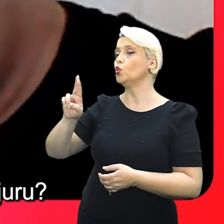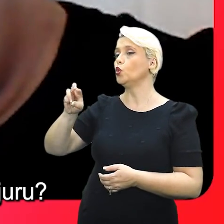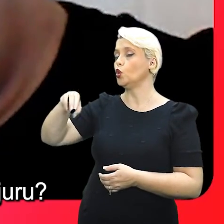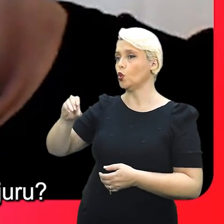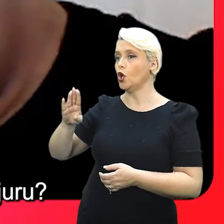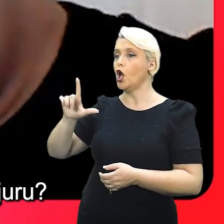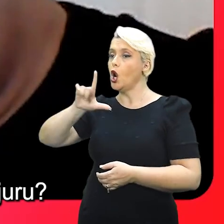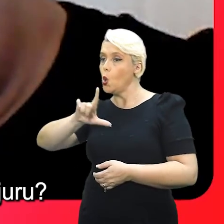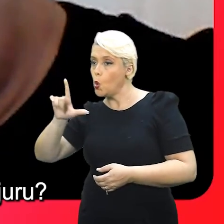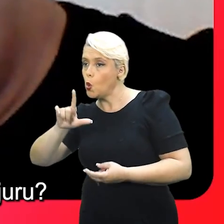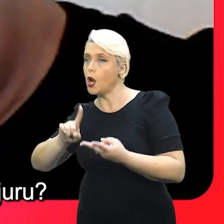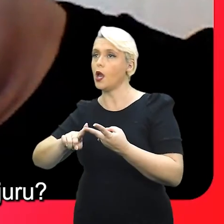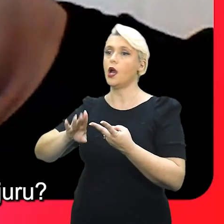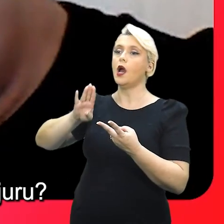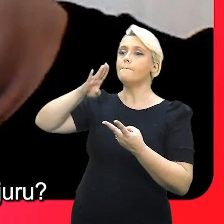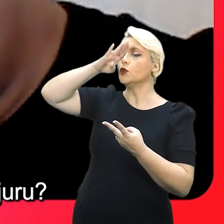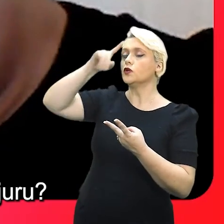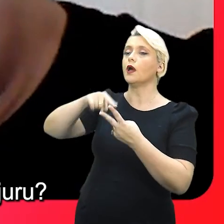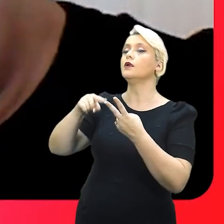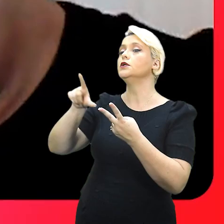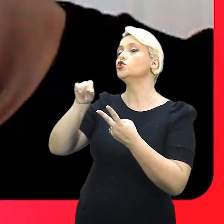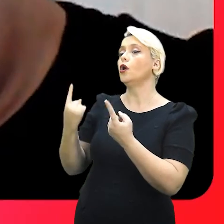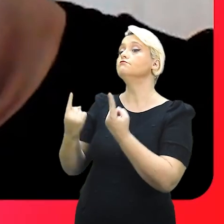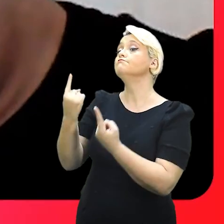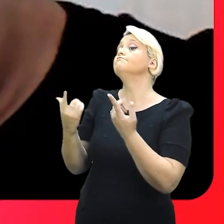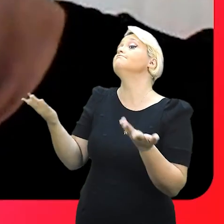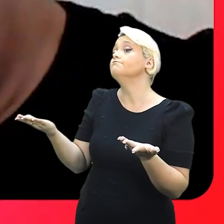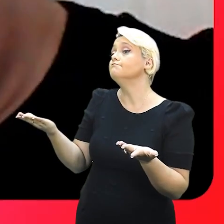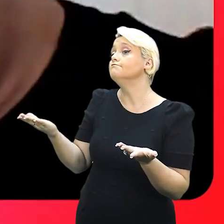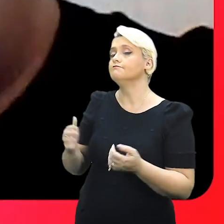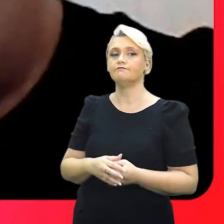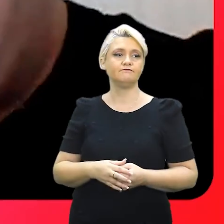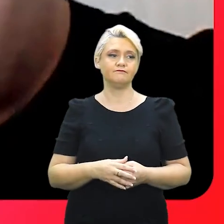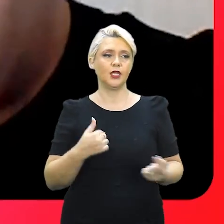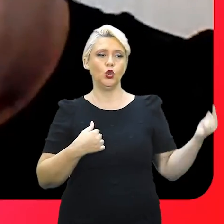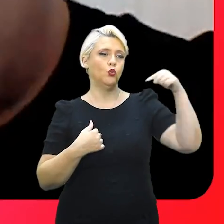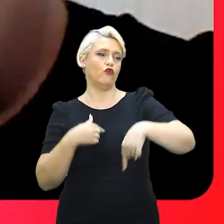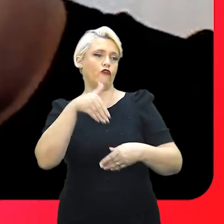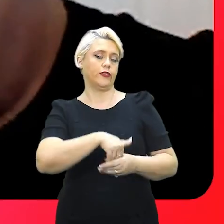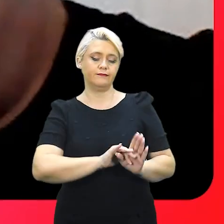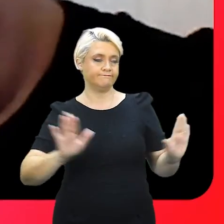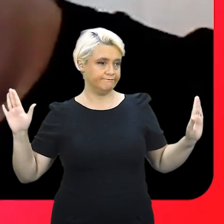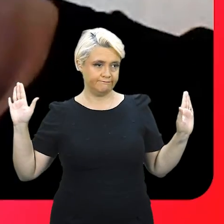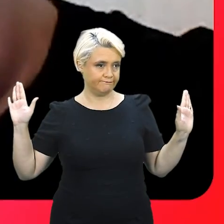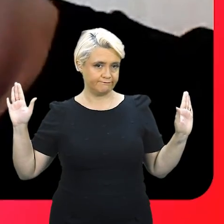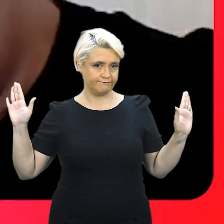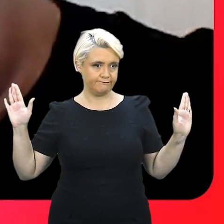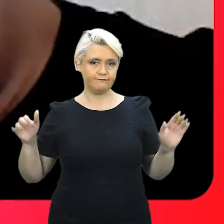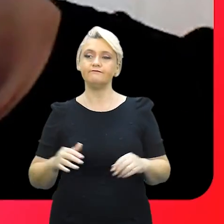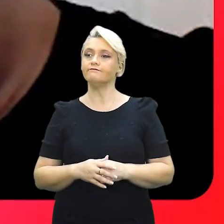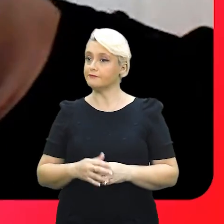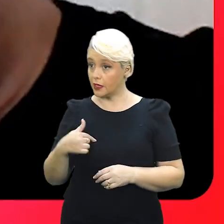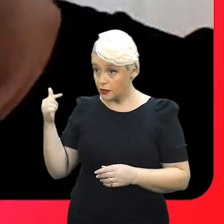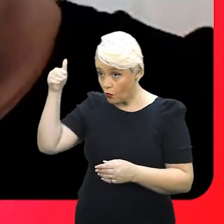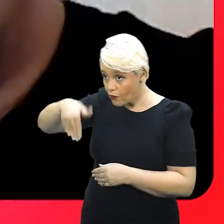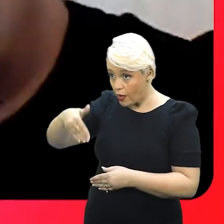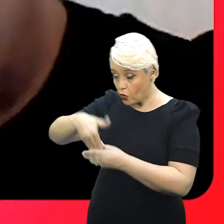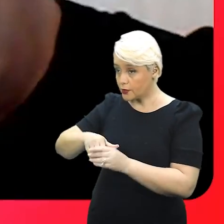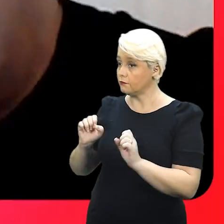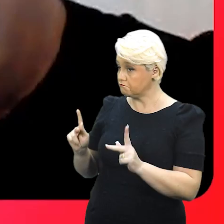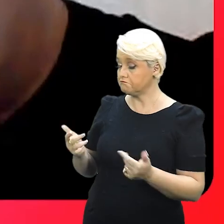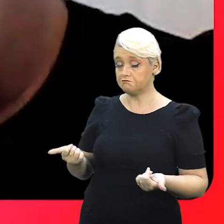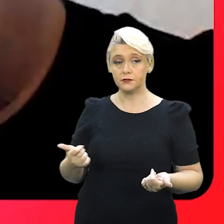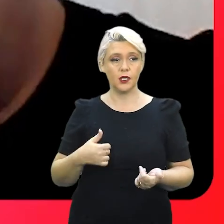e Bolsonaro, em quem vota Cajuru? Não compareço às urnas. Não vai às urnas.